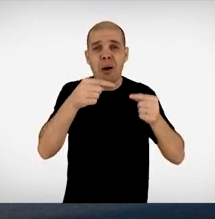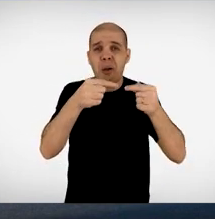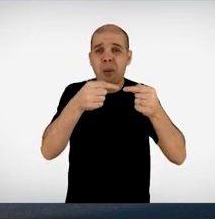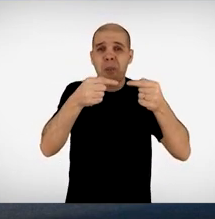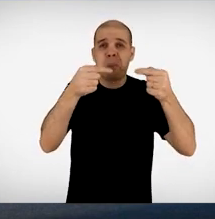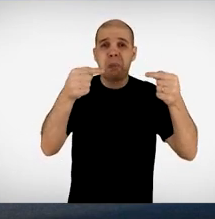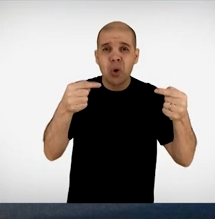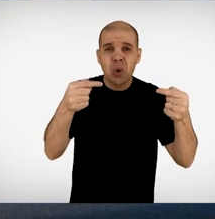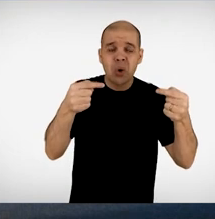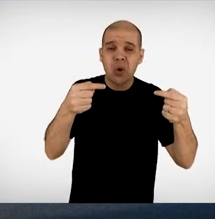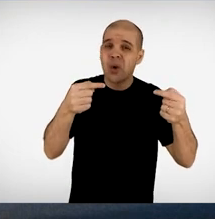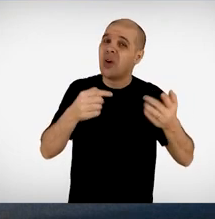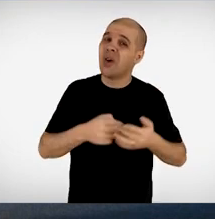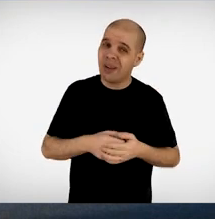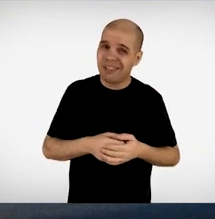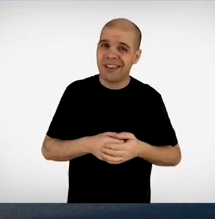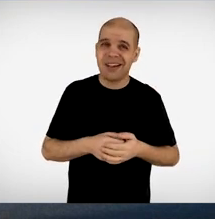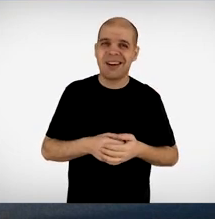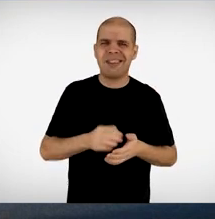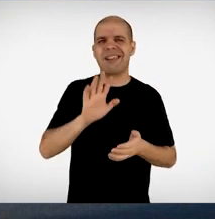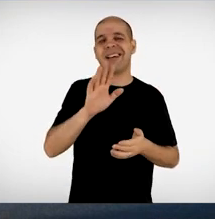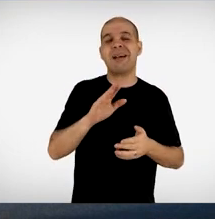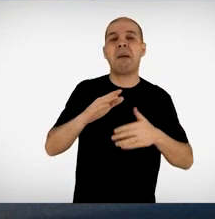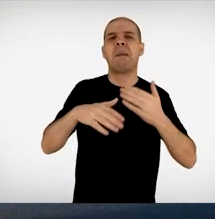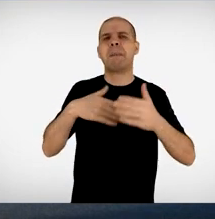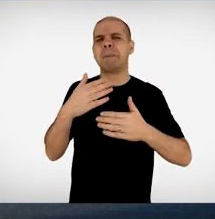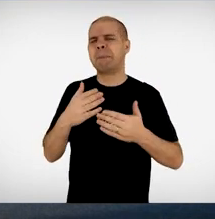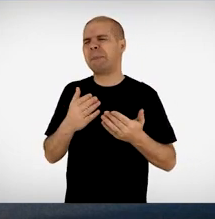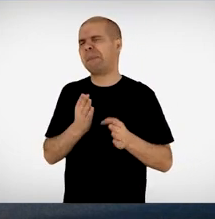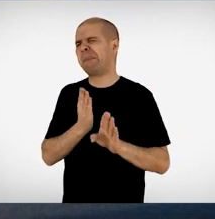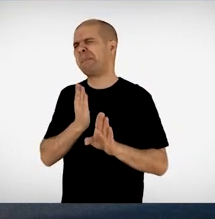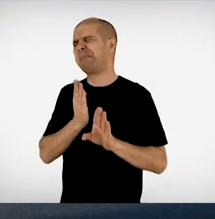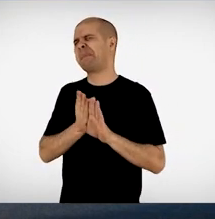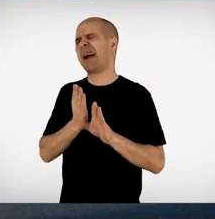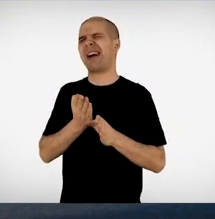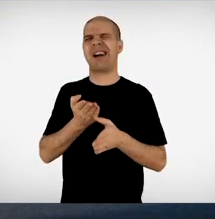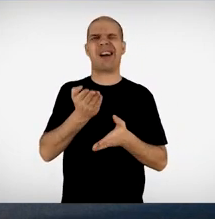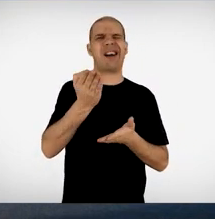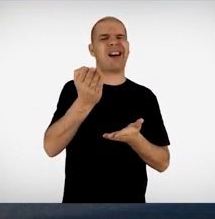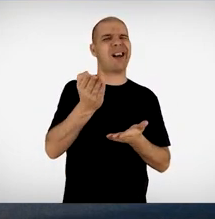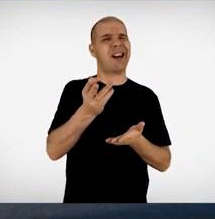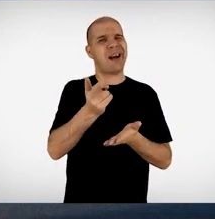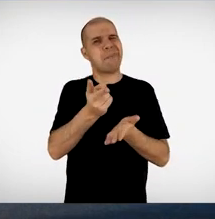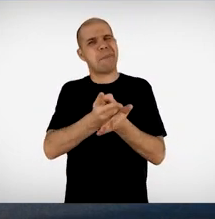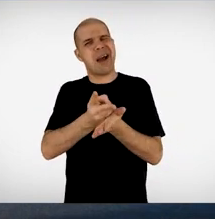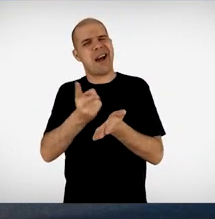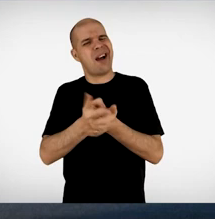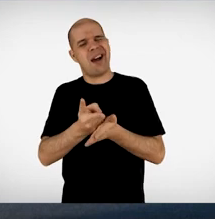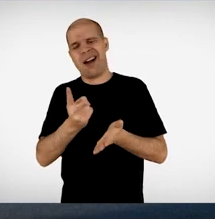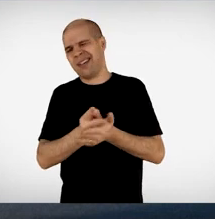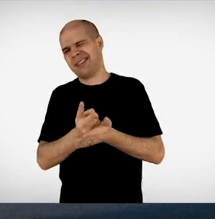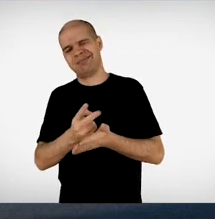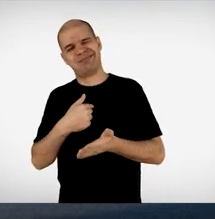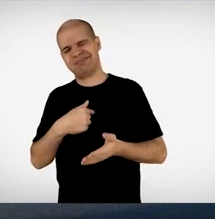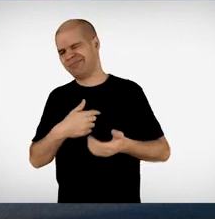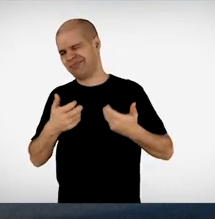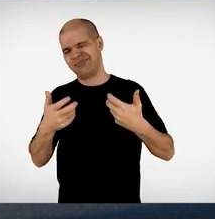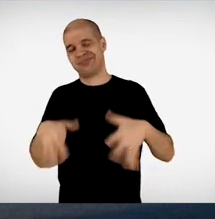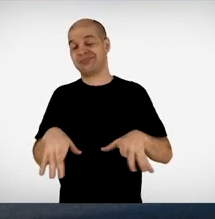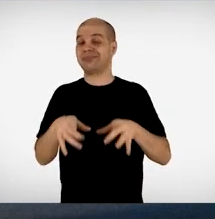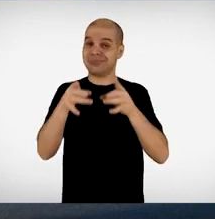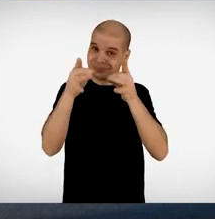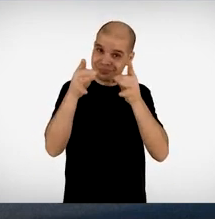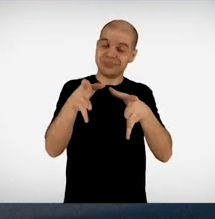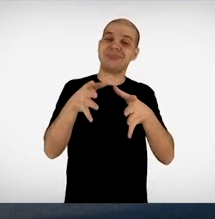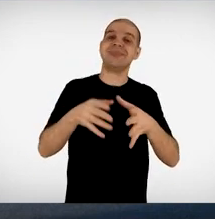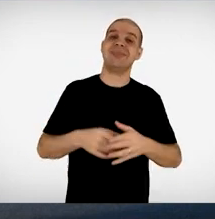ela queria. Porque ela fala, você vai ficar aí servindo café o resto da vida? Não é isso que eu quero. Mas tem essa, né, essa oposição. E eu acho que a